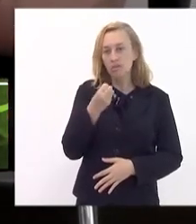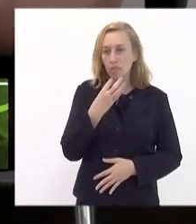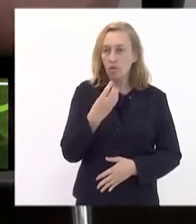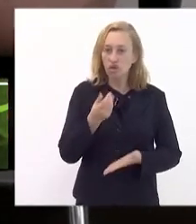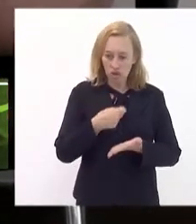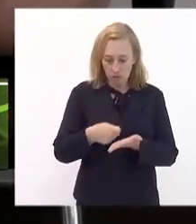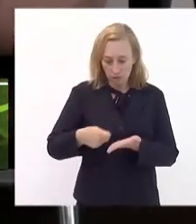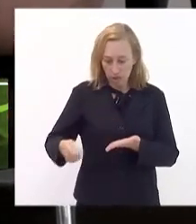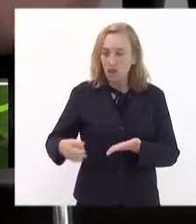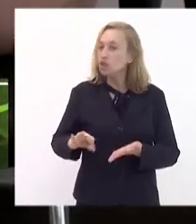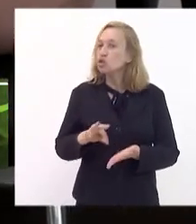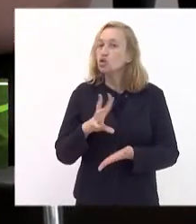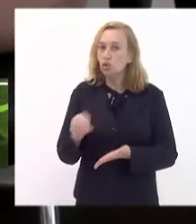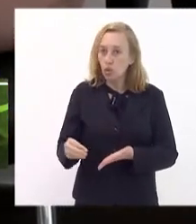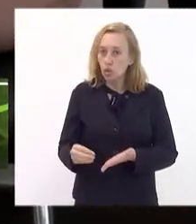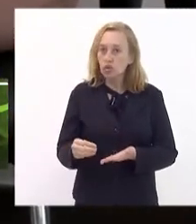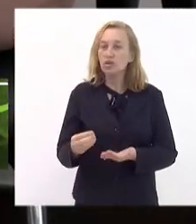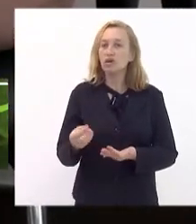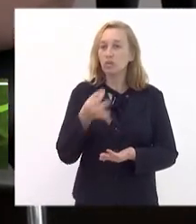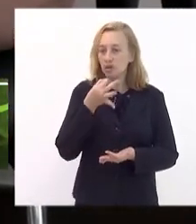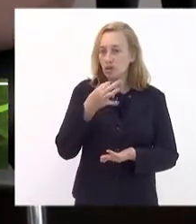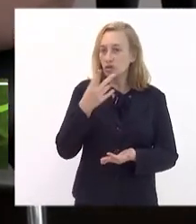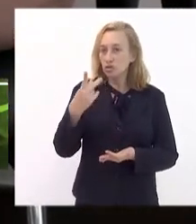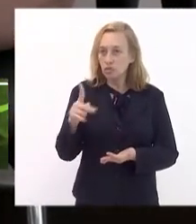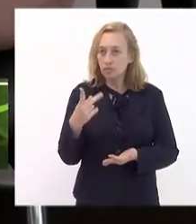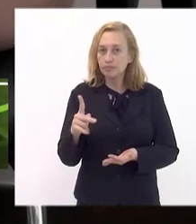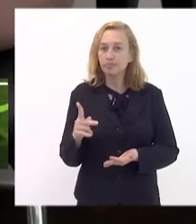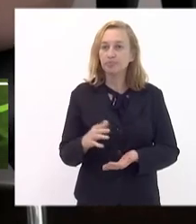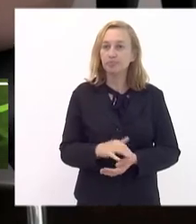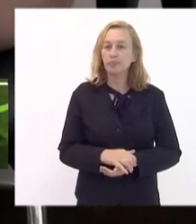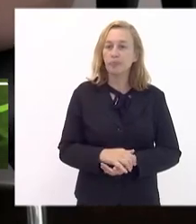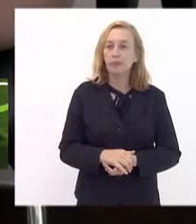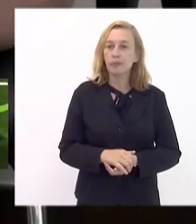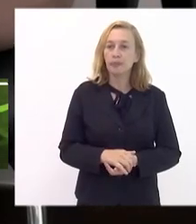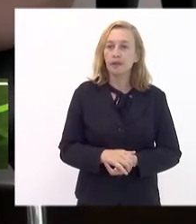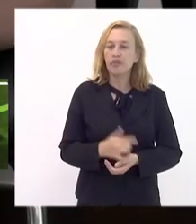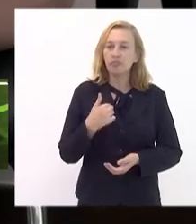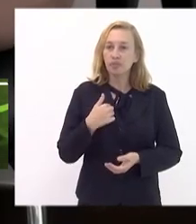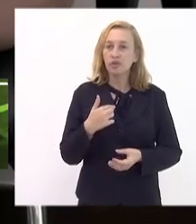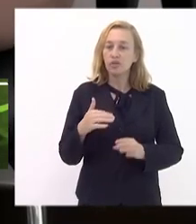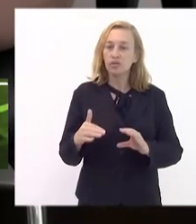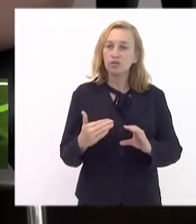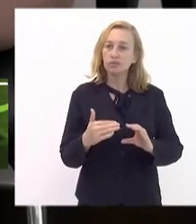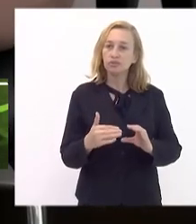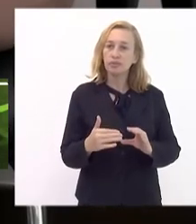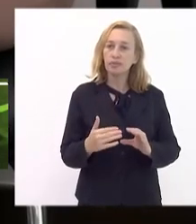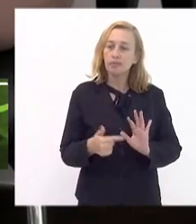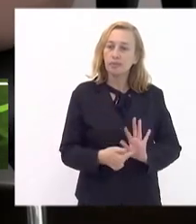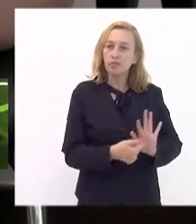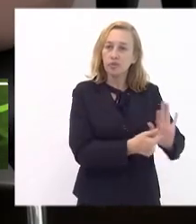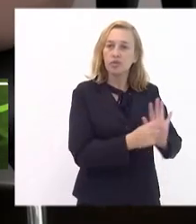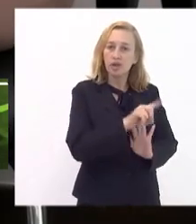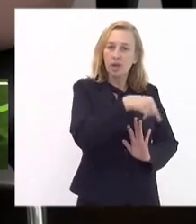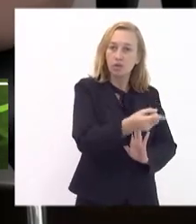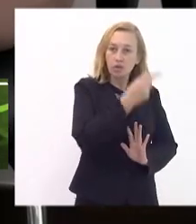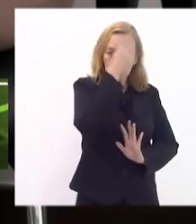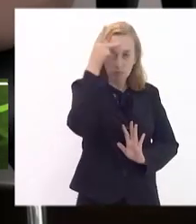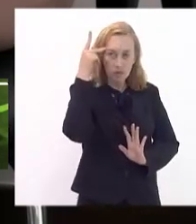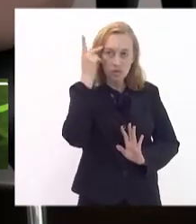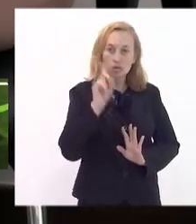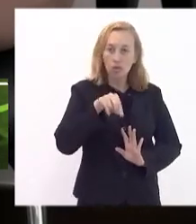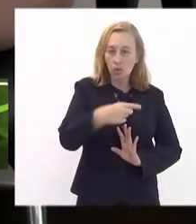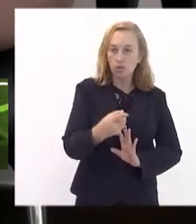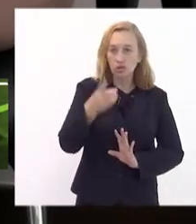anotei que as suas sugestões e eu acho que eu vou levar isso para que outras pessoas, até outros